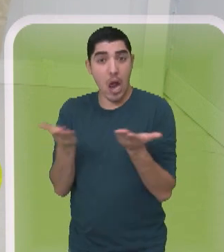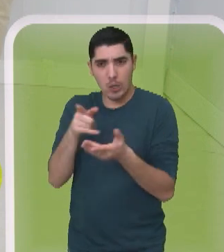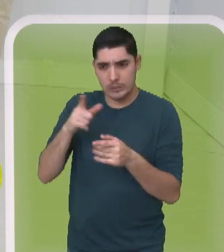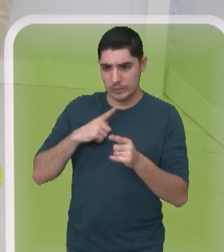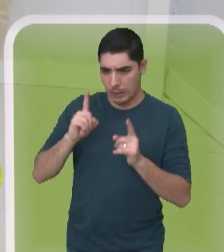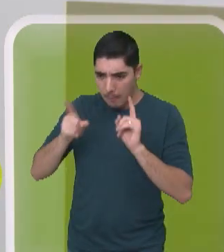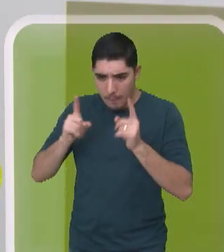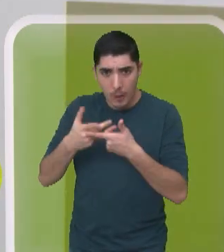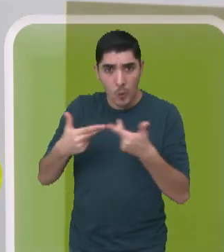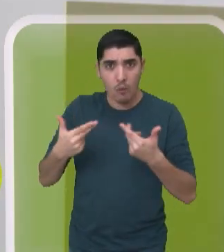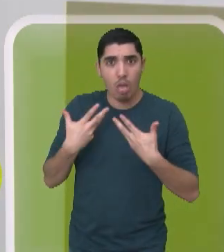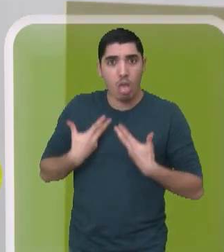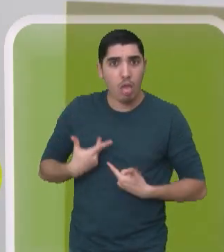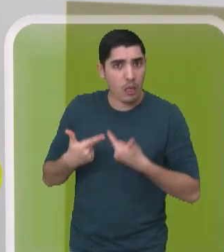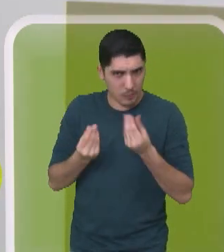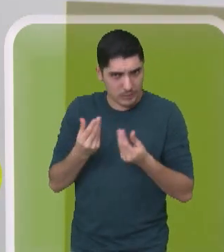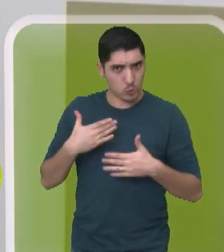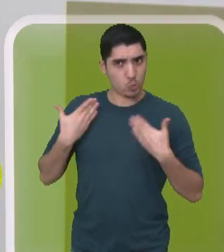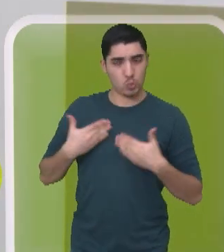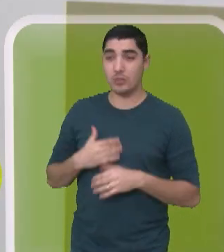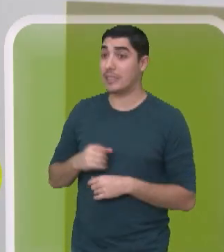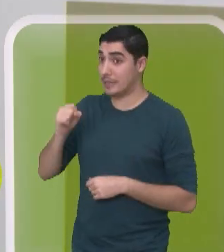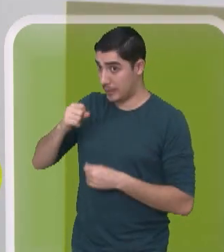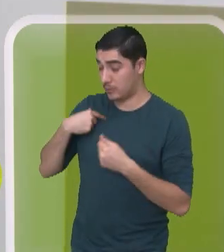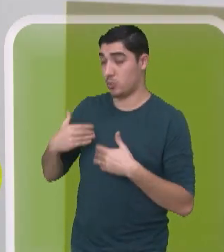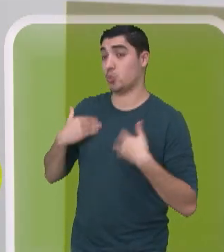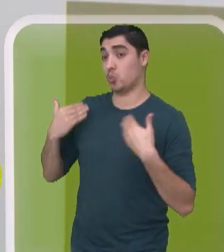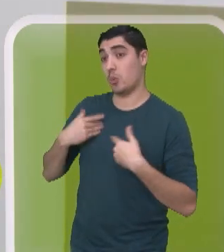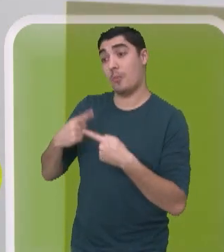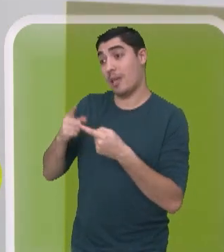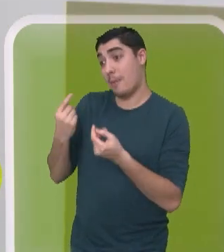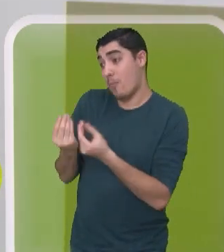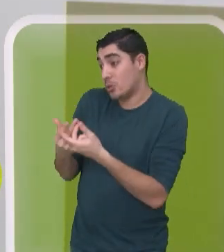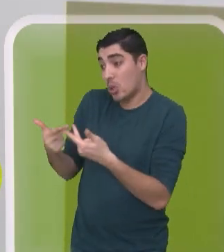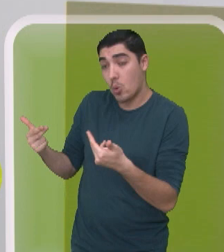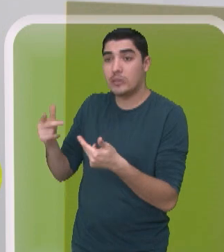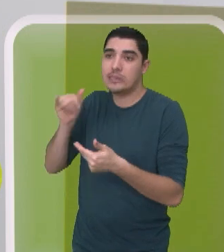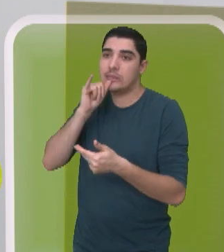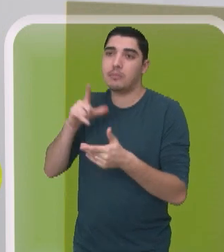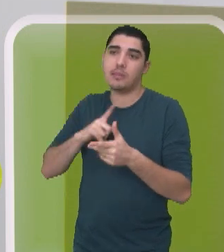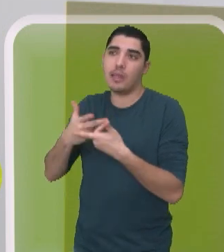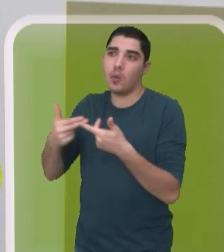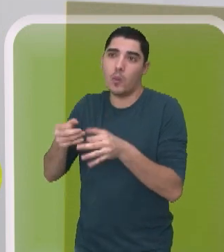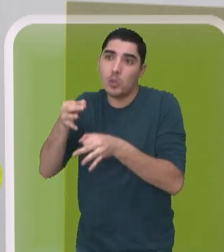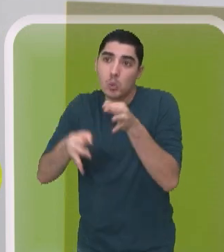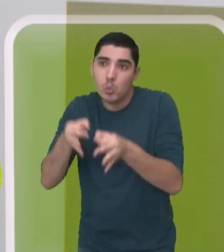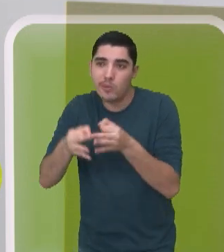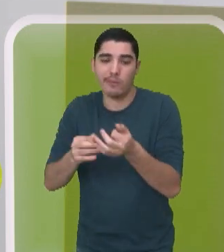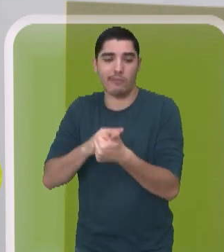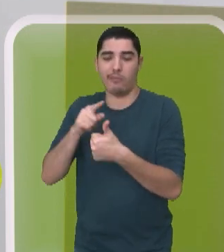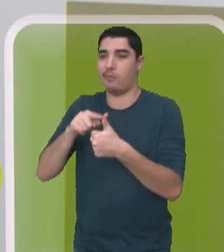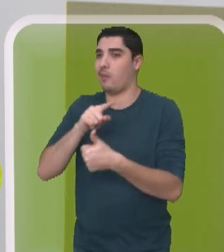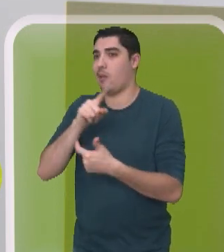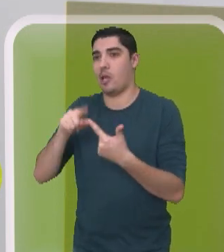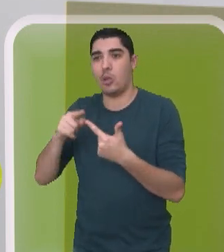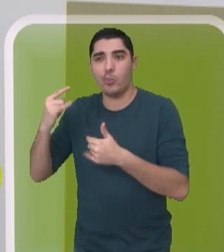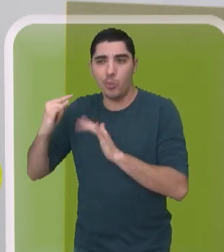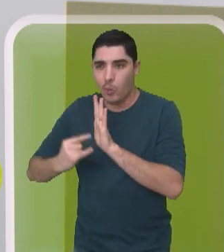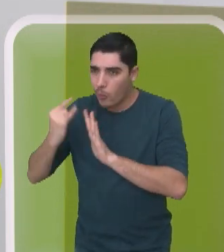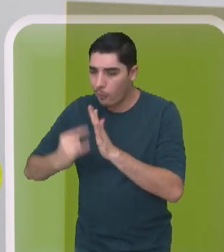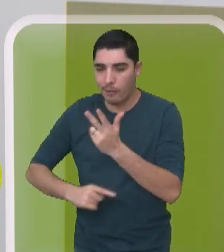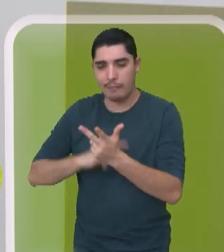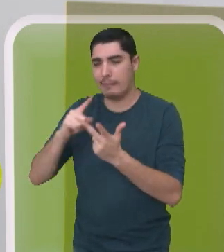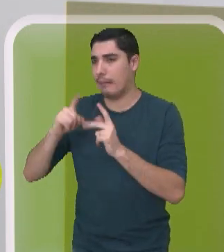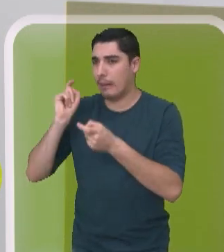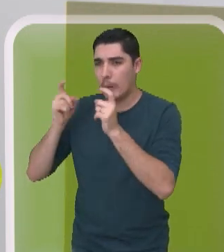tem questões jurídicas, a lei é relativamente nova, né, como você comentou, existem muitas discussões, mas o